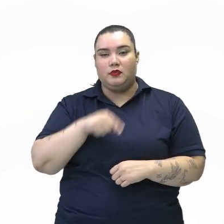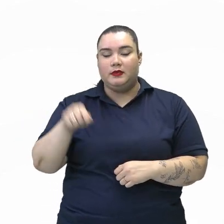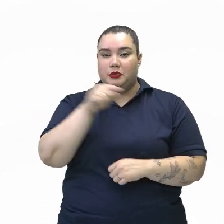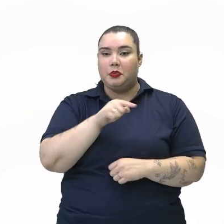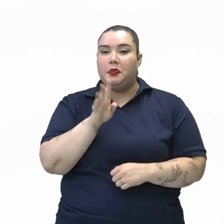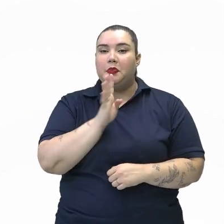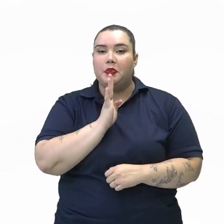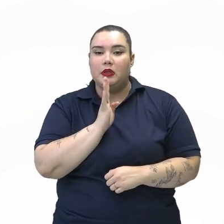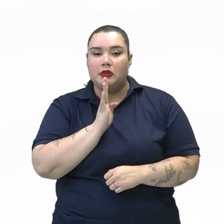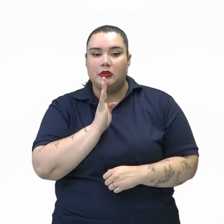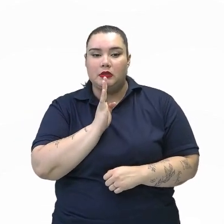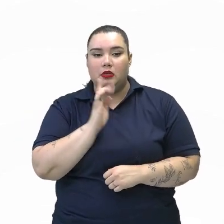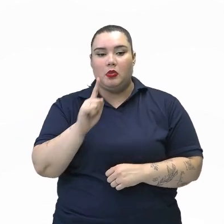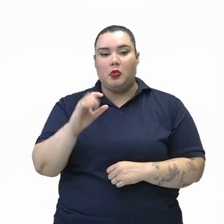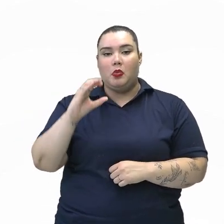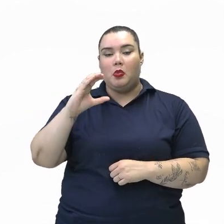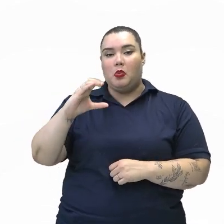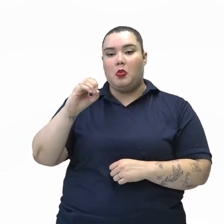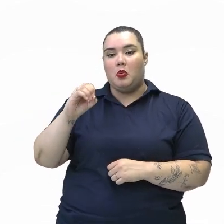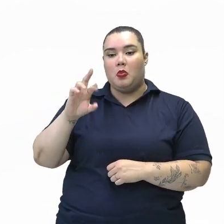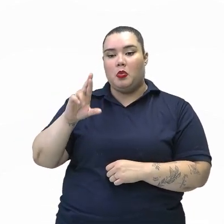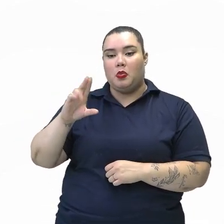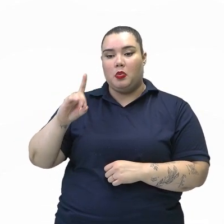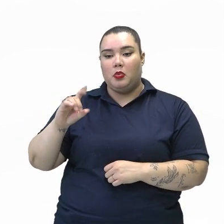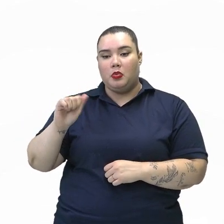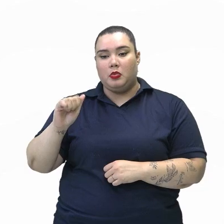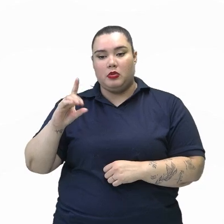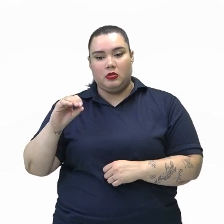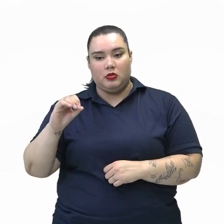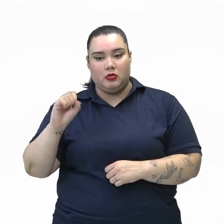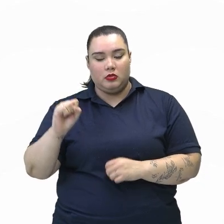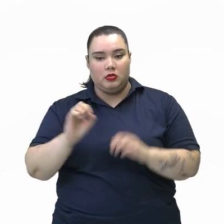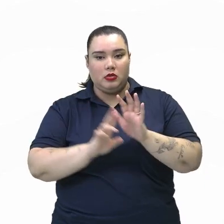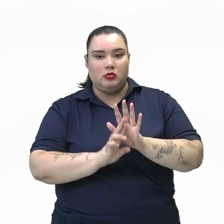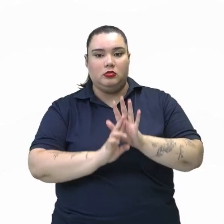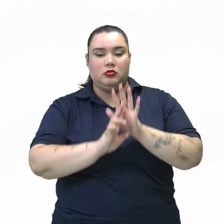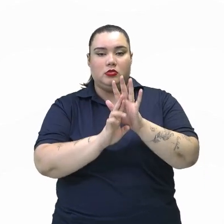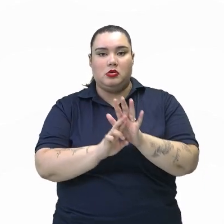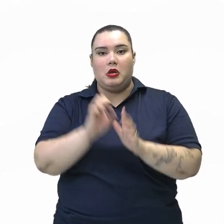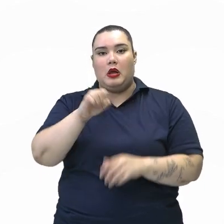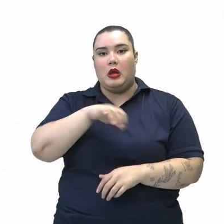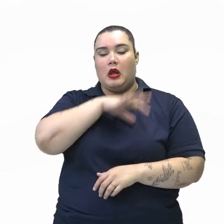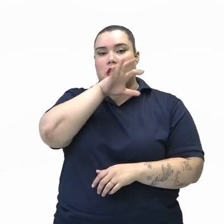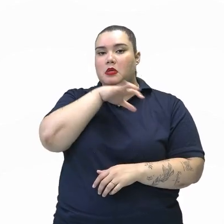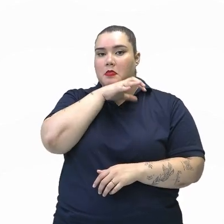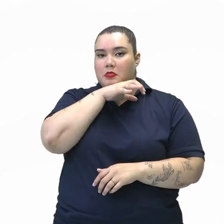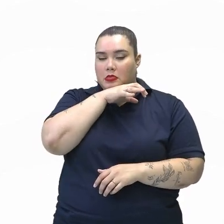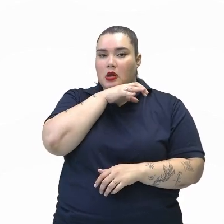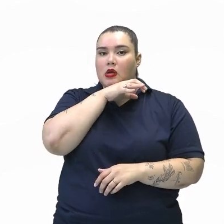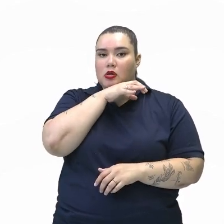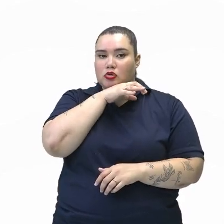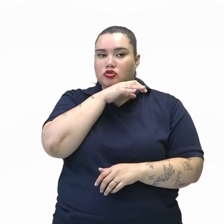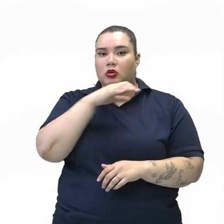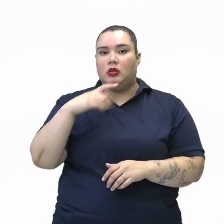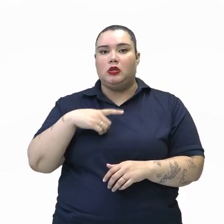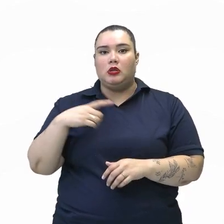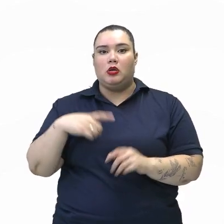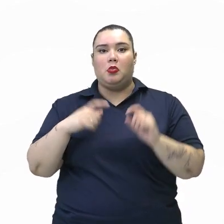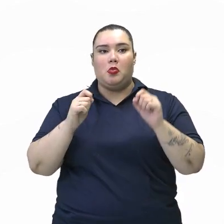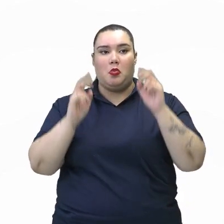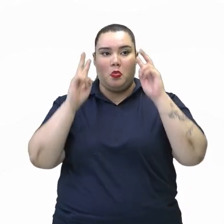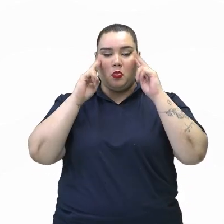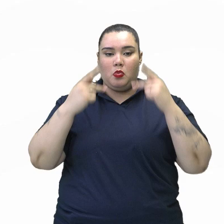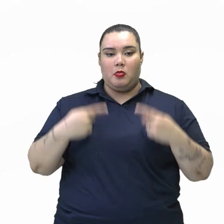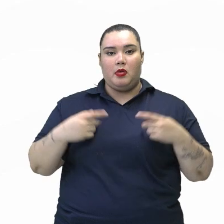para vocês sejam os cordados, que são representados pelos indivíduos de grande porte, ao qual o ser